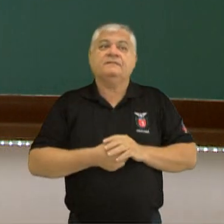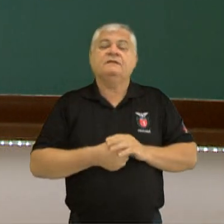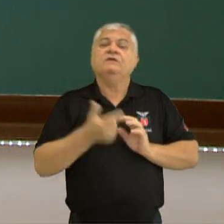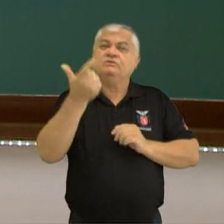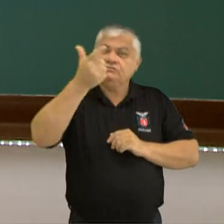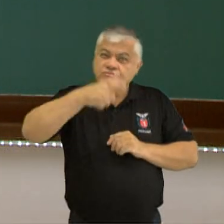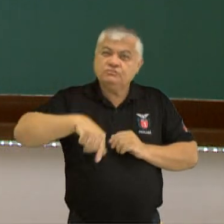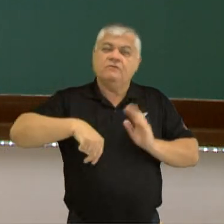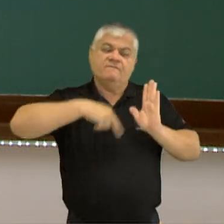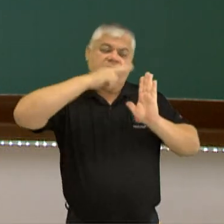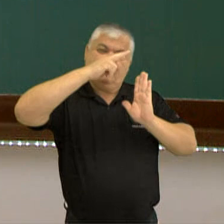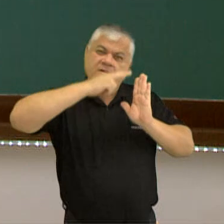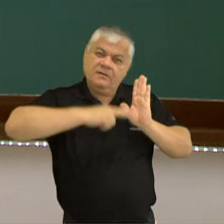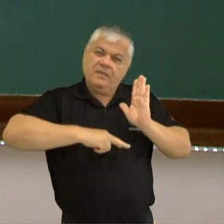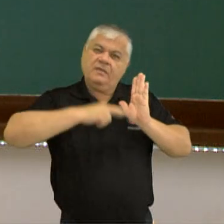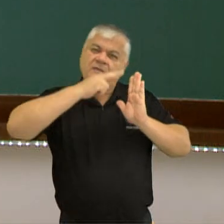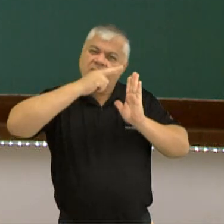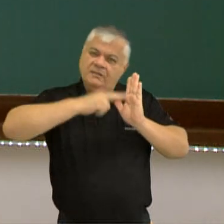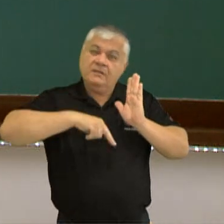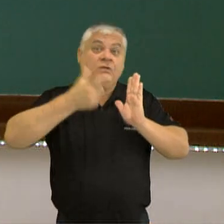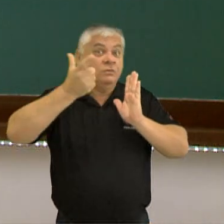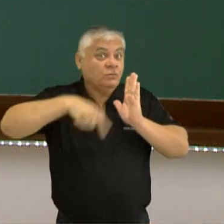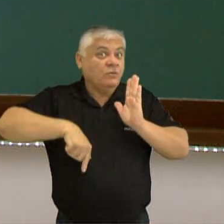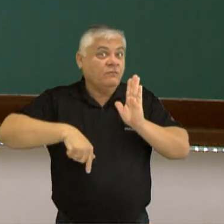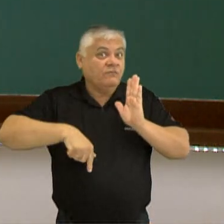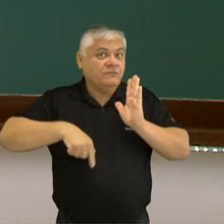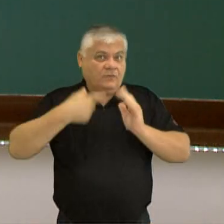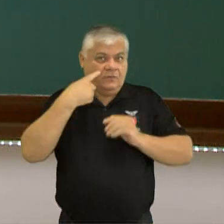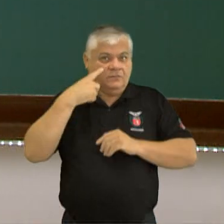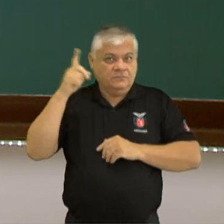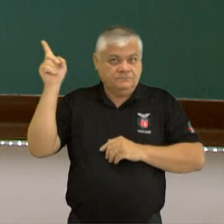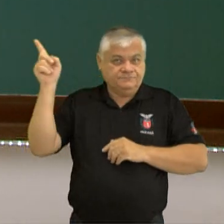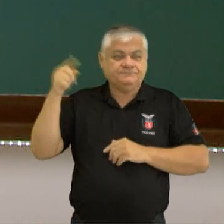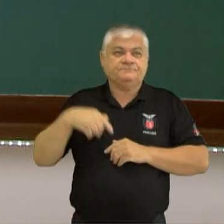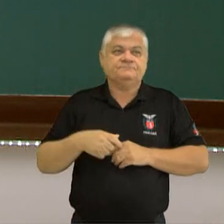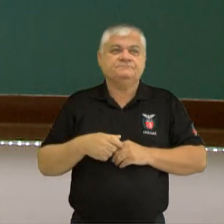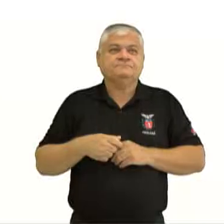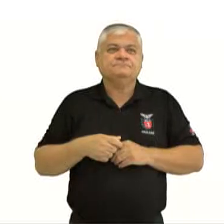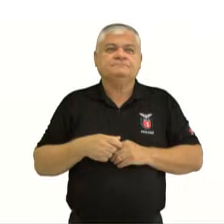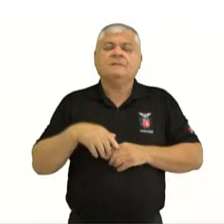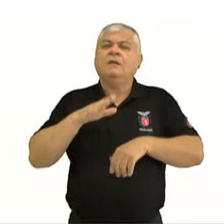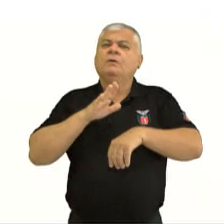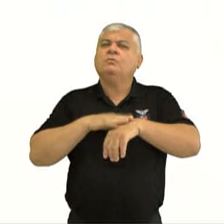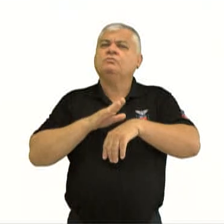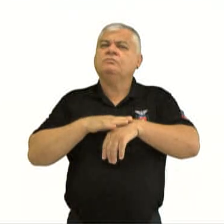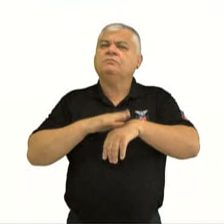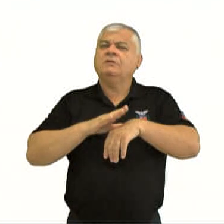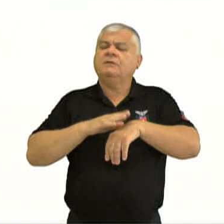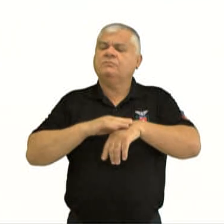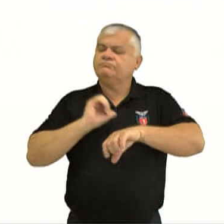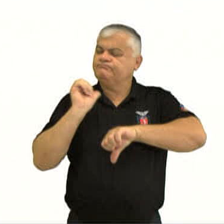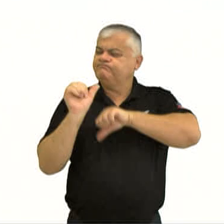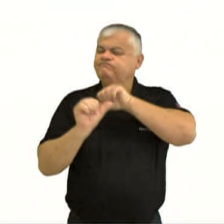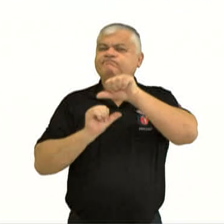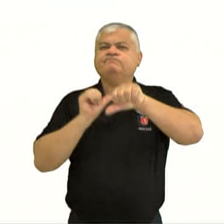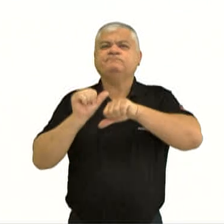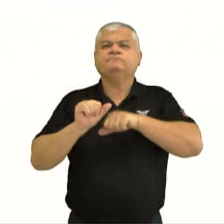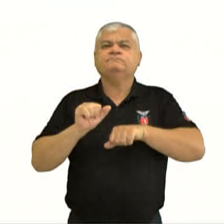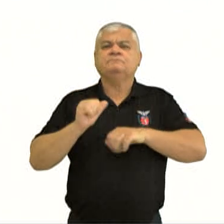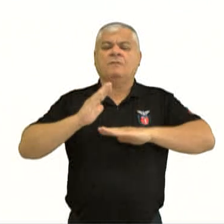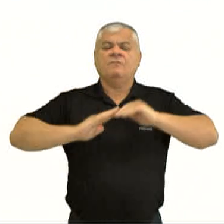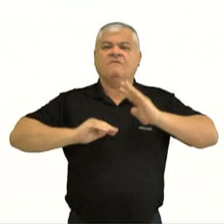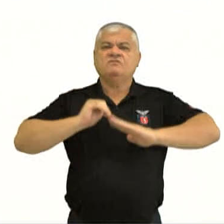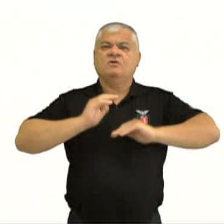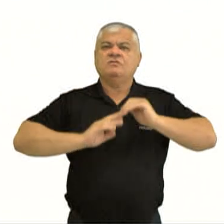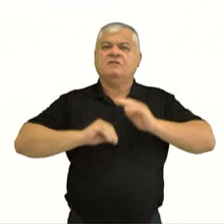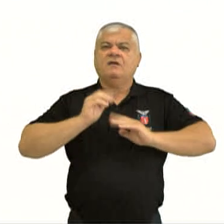releia o trecho do relato. Presta atenção. Com o tempo, virei uma profissional da leitura, dando aula de literatura